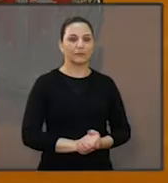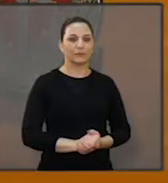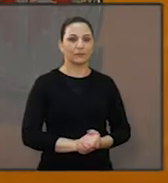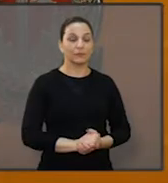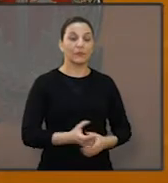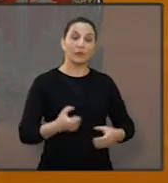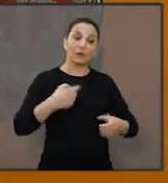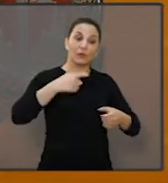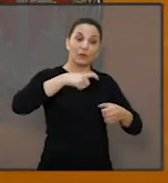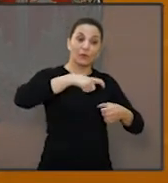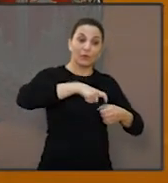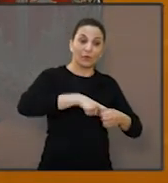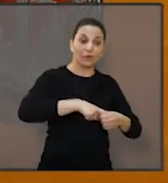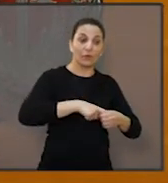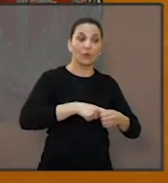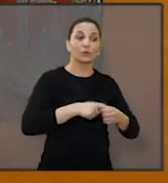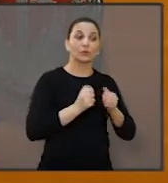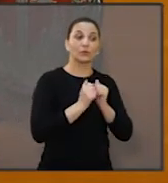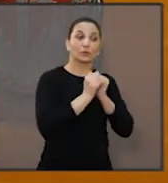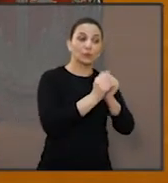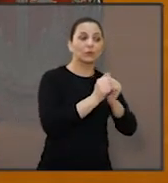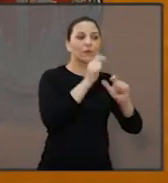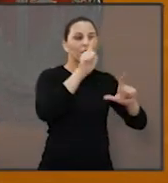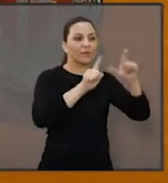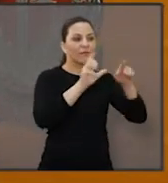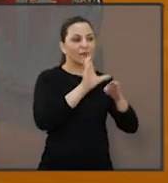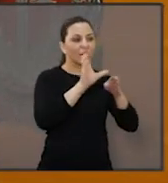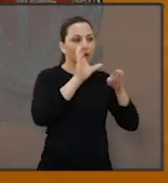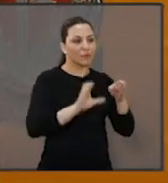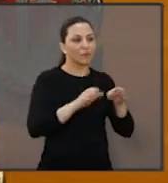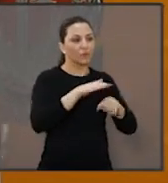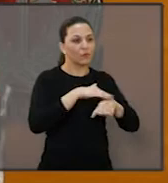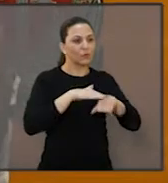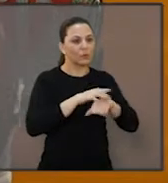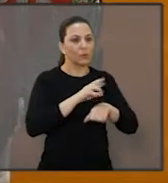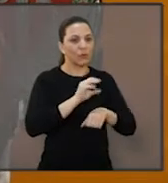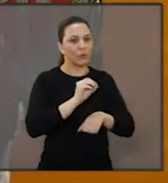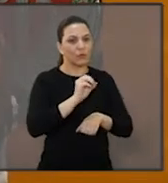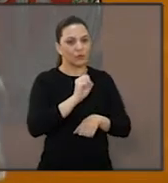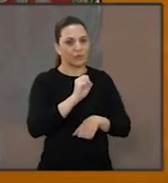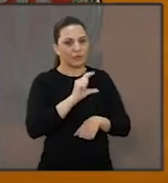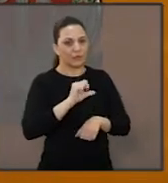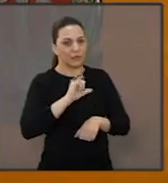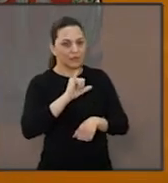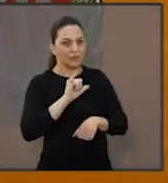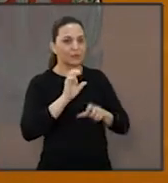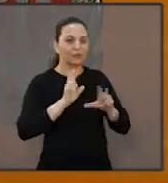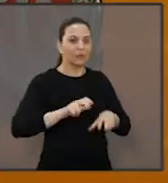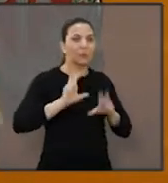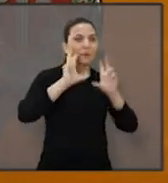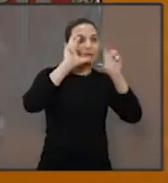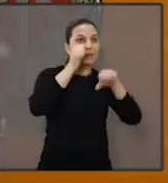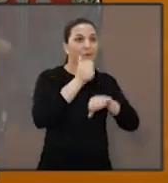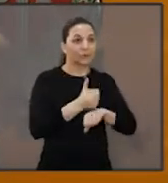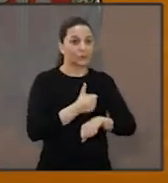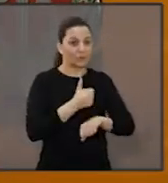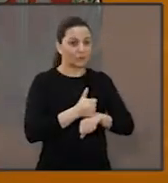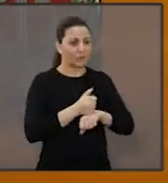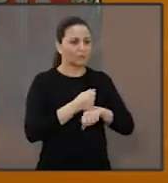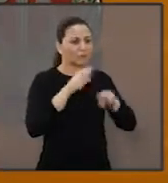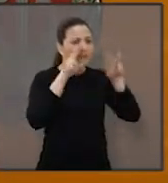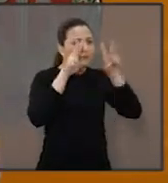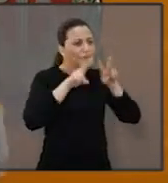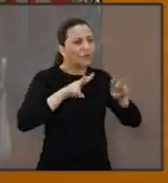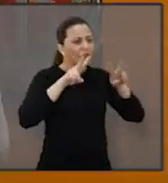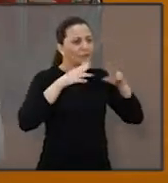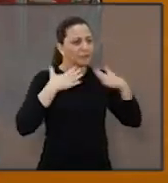De volta com você aqui pela TV Câmara, conversando com a Roseli do basquete. Eu estava dando uma olhada nessa camiseta aqui, ela estava dizendo,